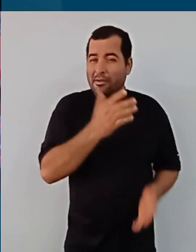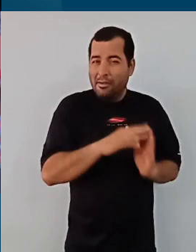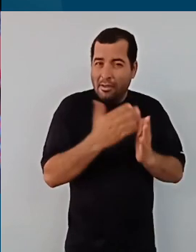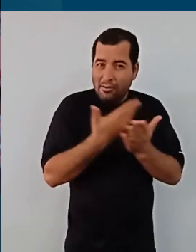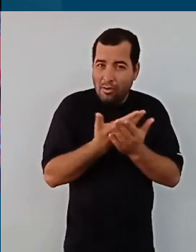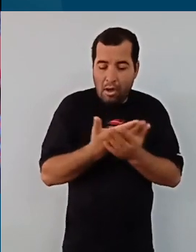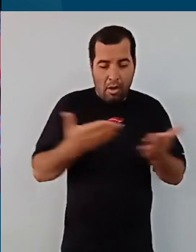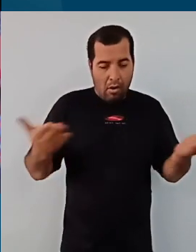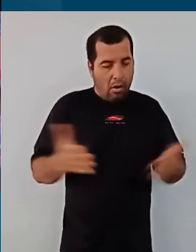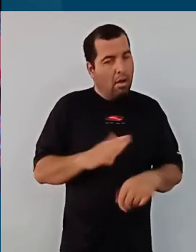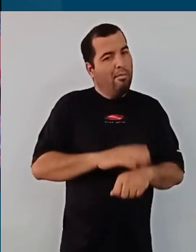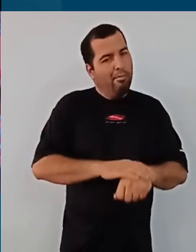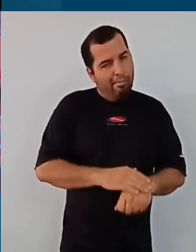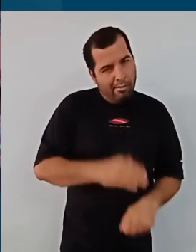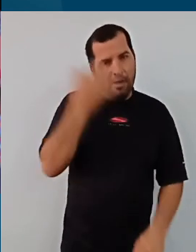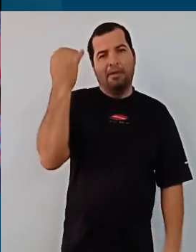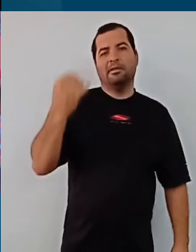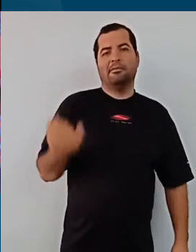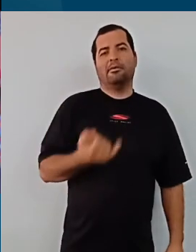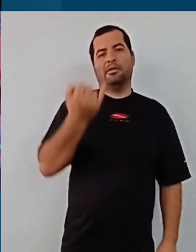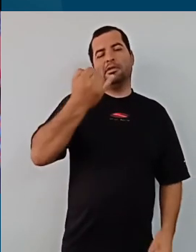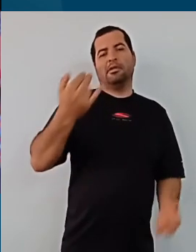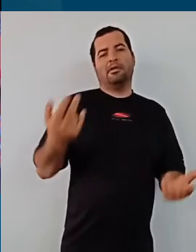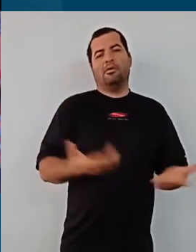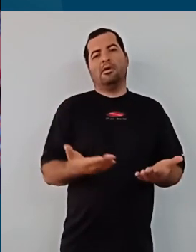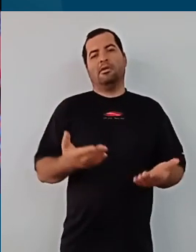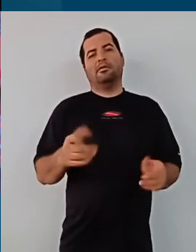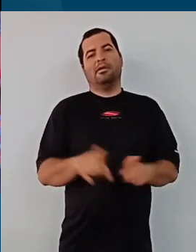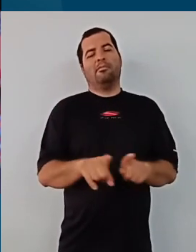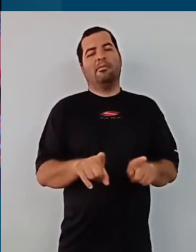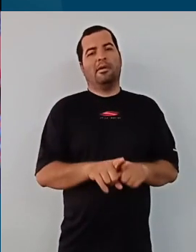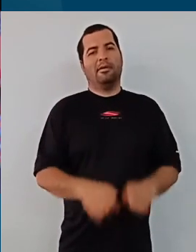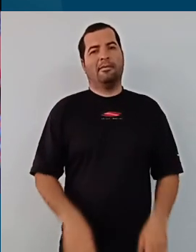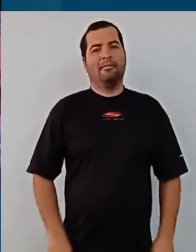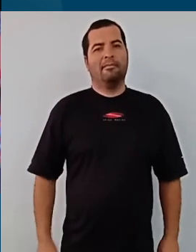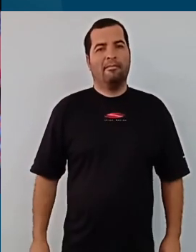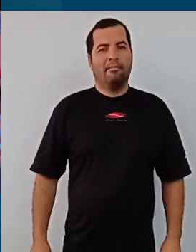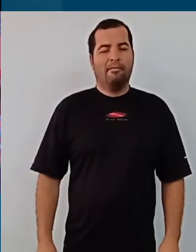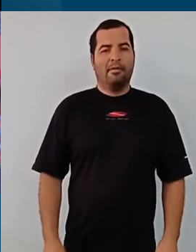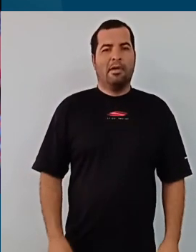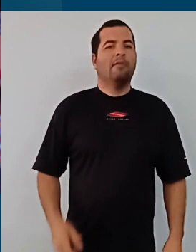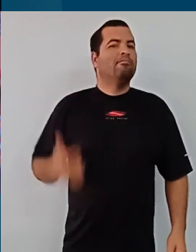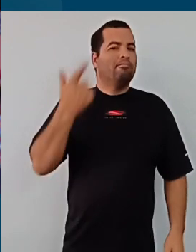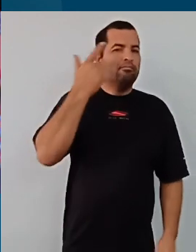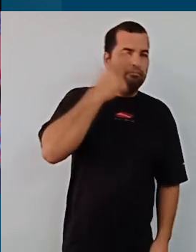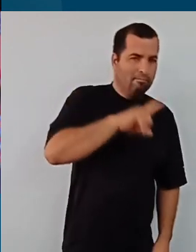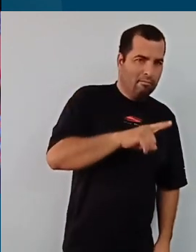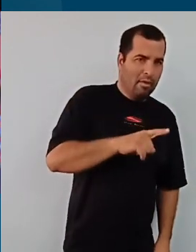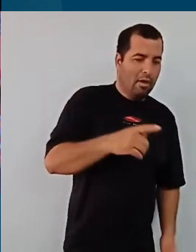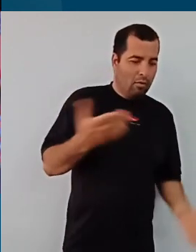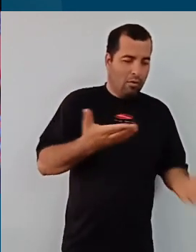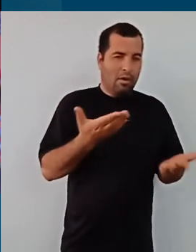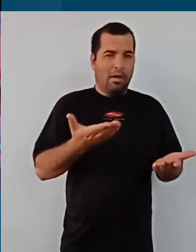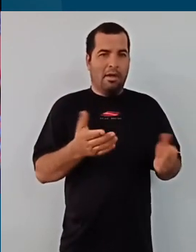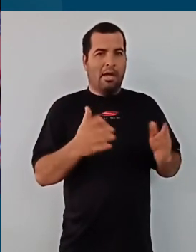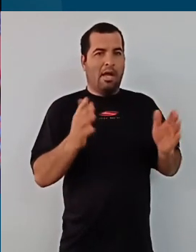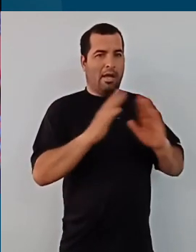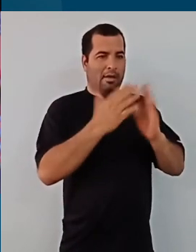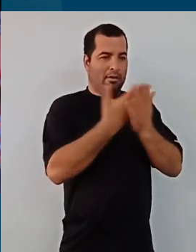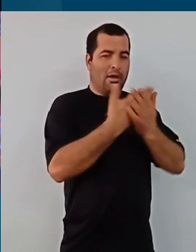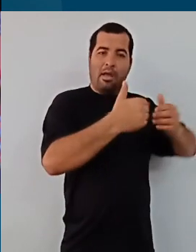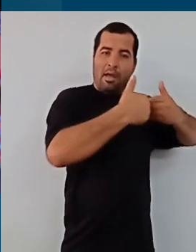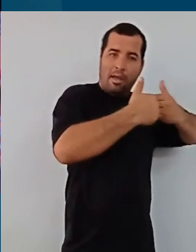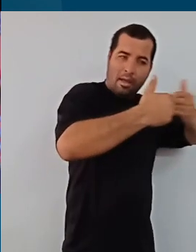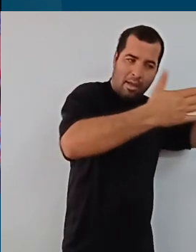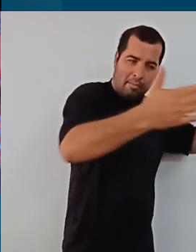Mas agora, mais do que nunca, eu acho que isso é o ponto-chave para fazer funcionar uma retomada da escola que leve